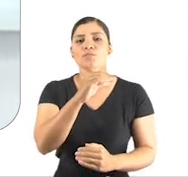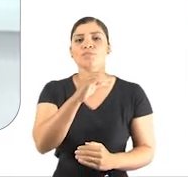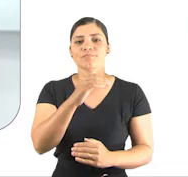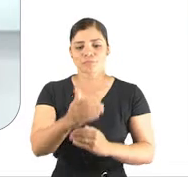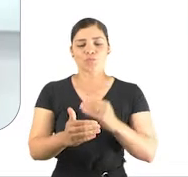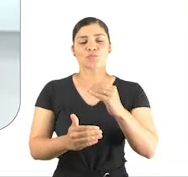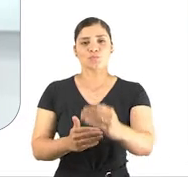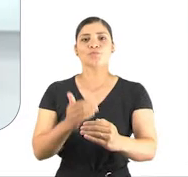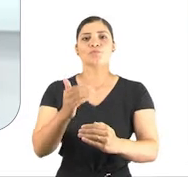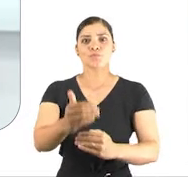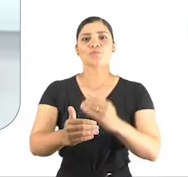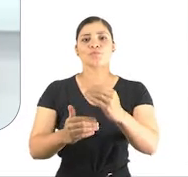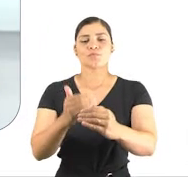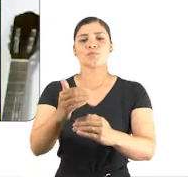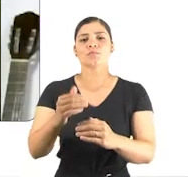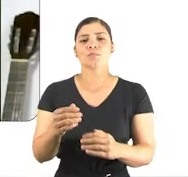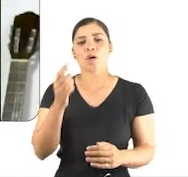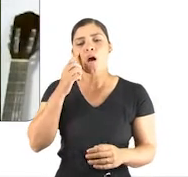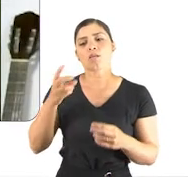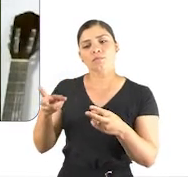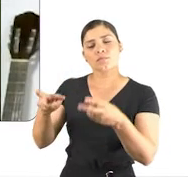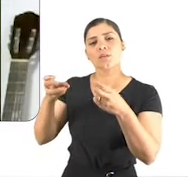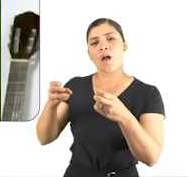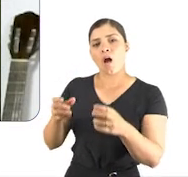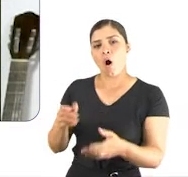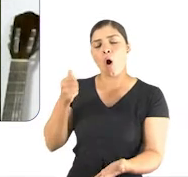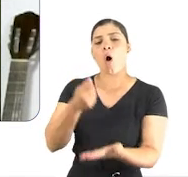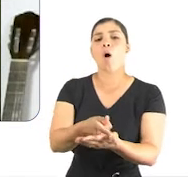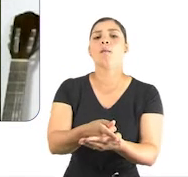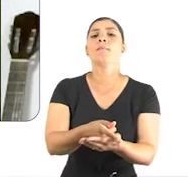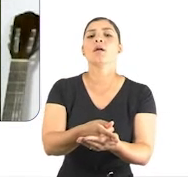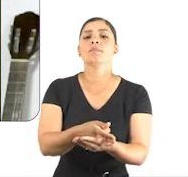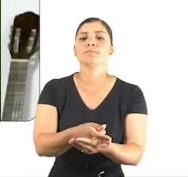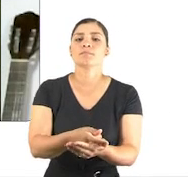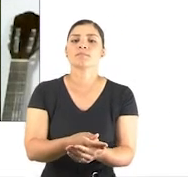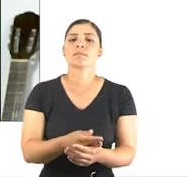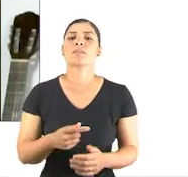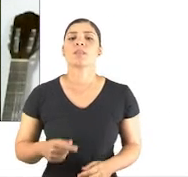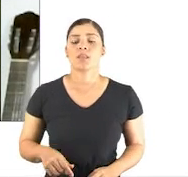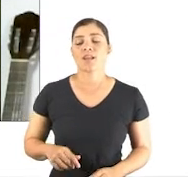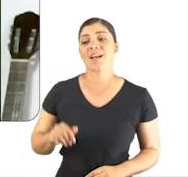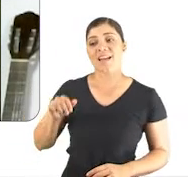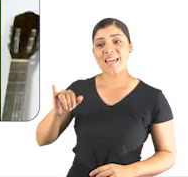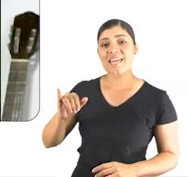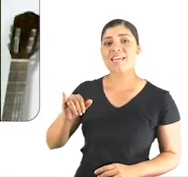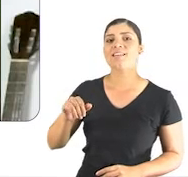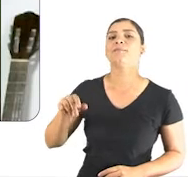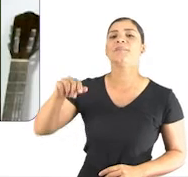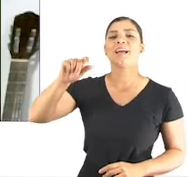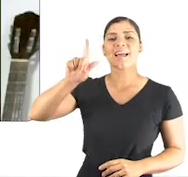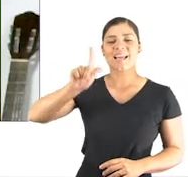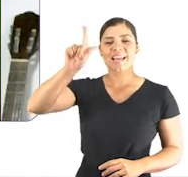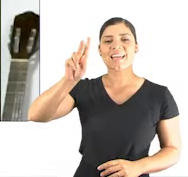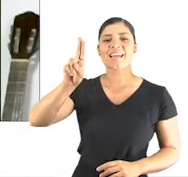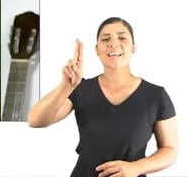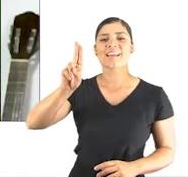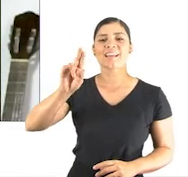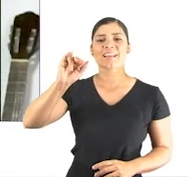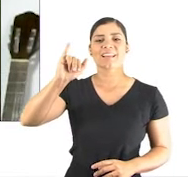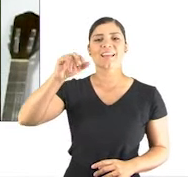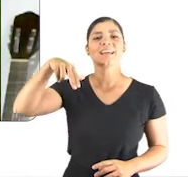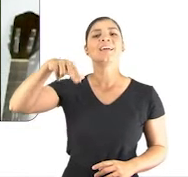de acompanhamento de compras? E aí, Guilherme, junto com a gente, com a Smart, ele veio, ele se juntou num